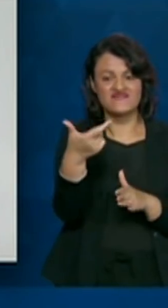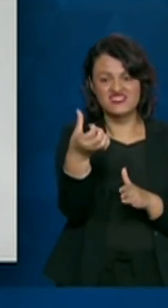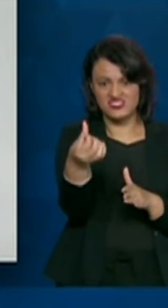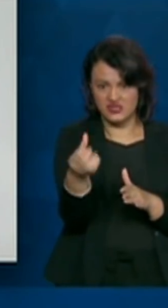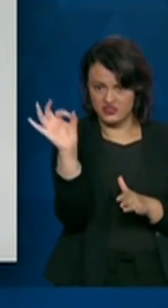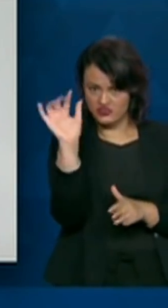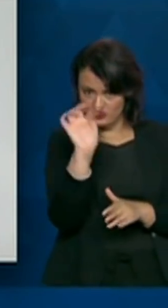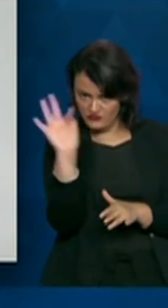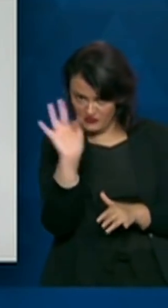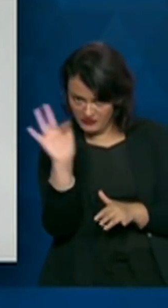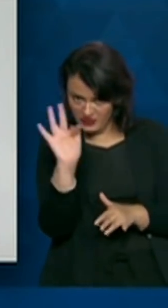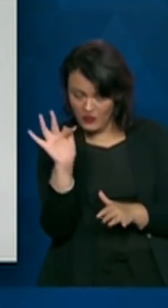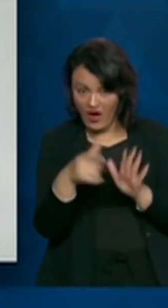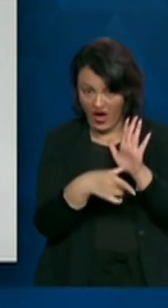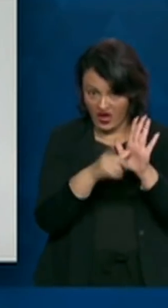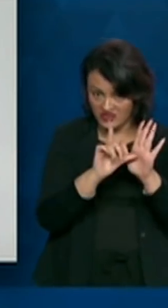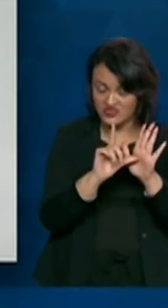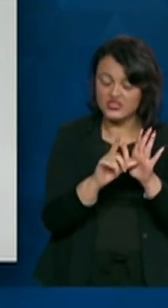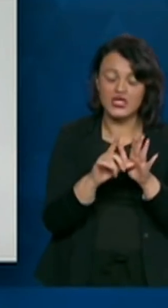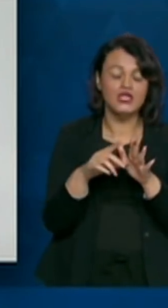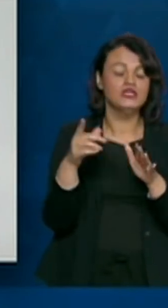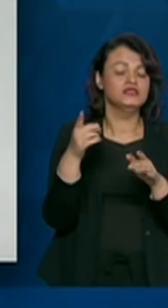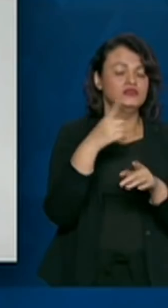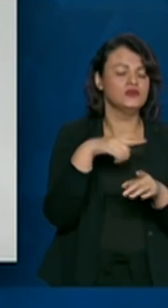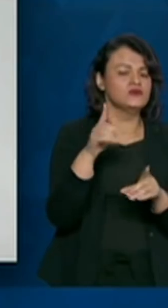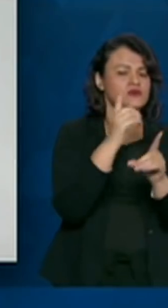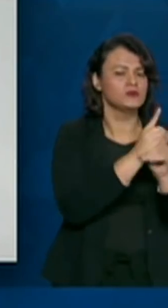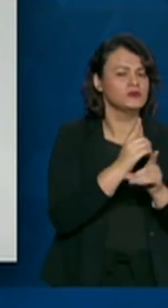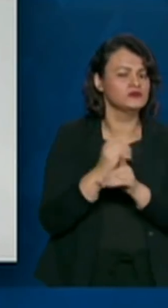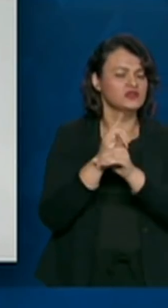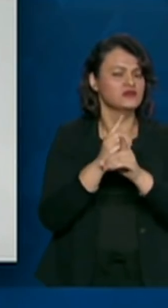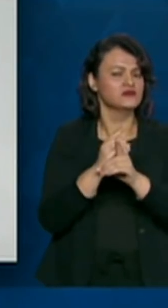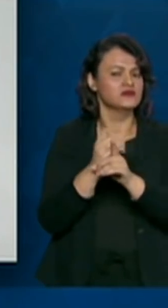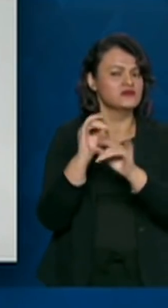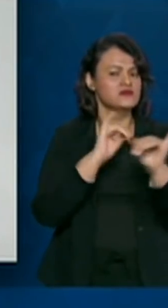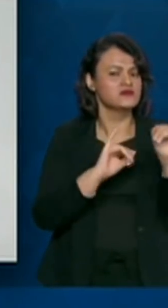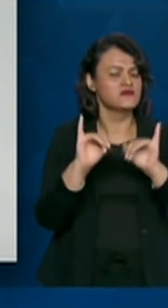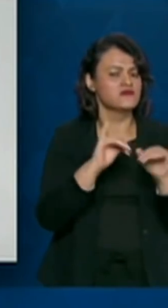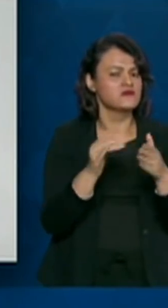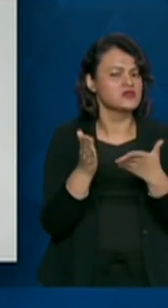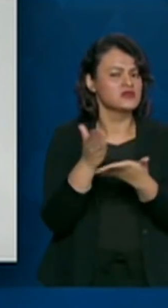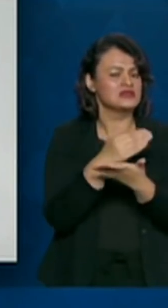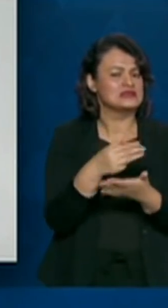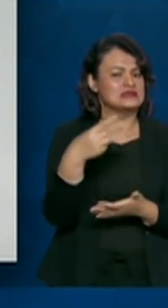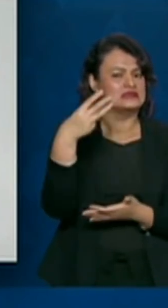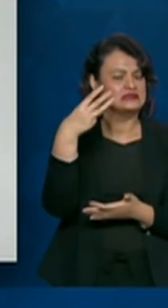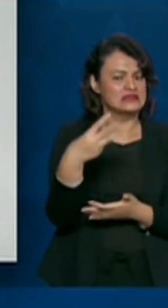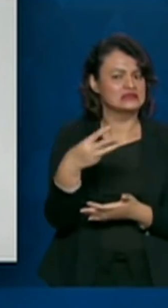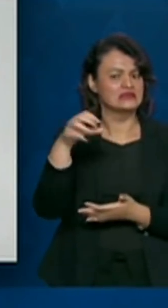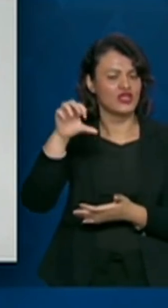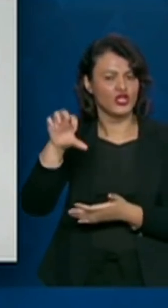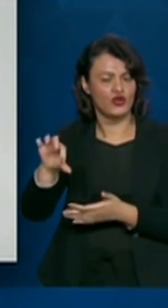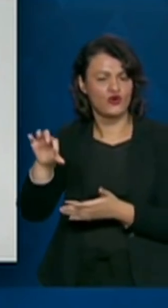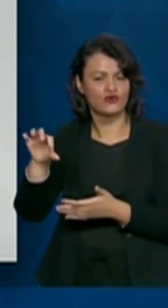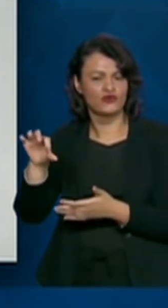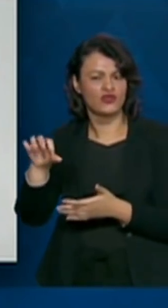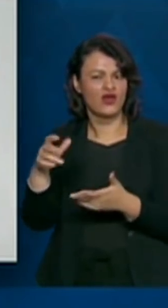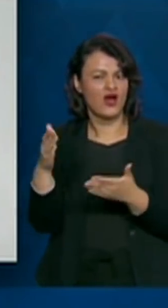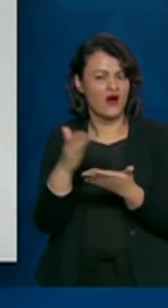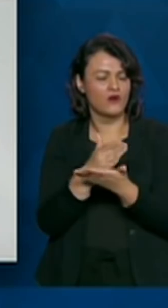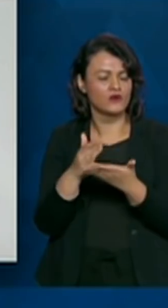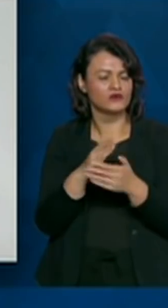fevereiro, nós conseguimos identificar dos nossos sistemas de informação um total de 39 casos de